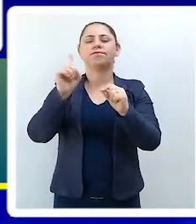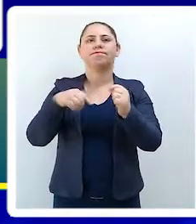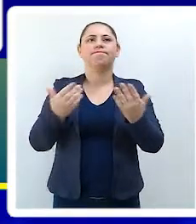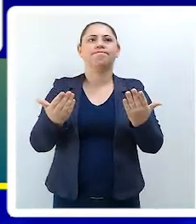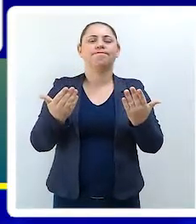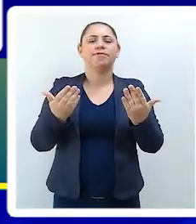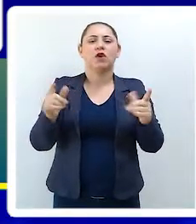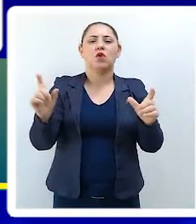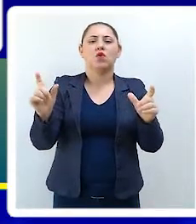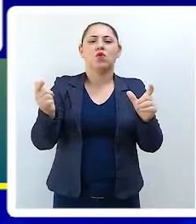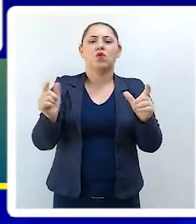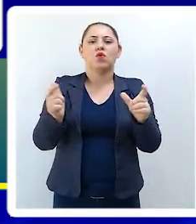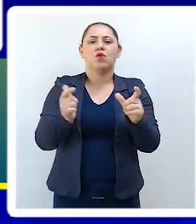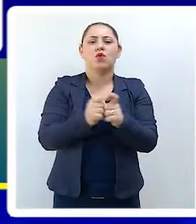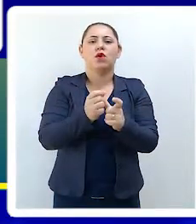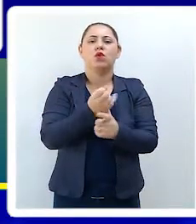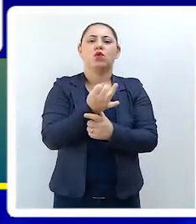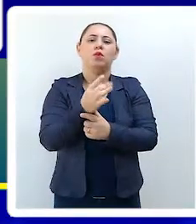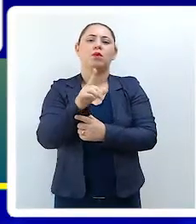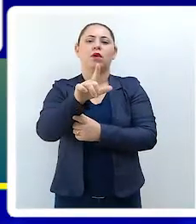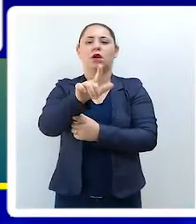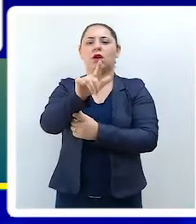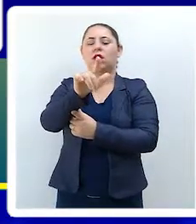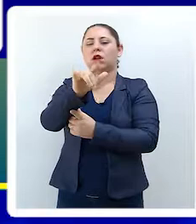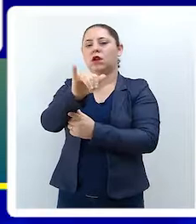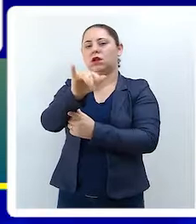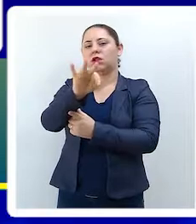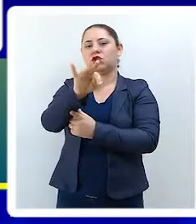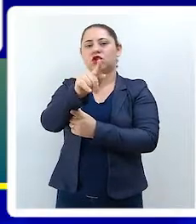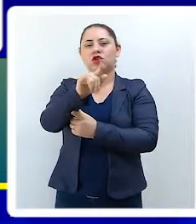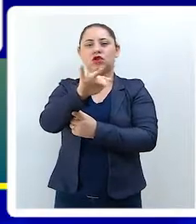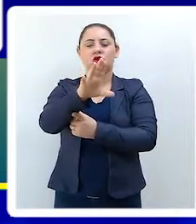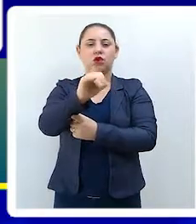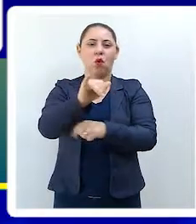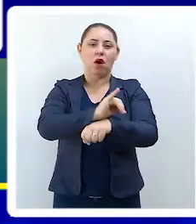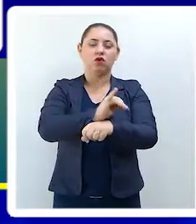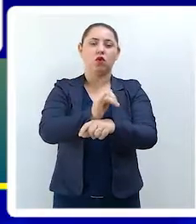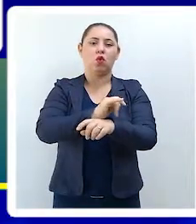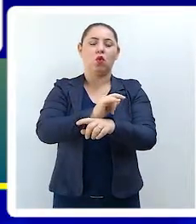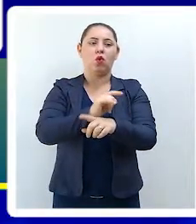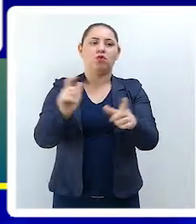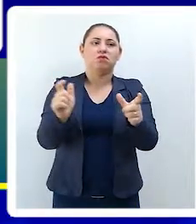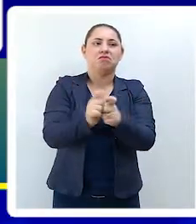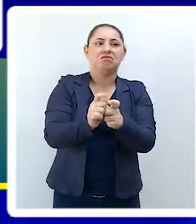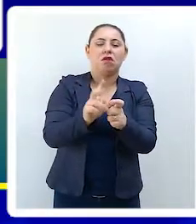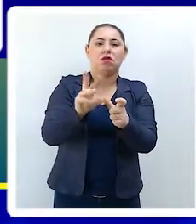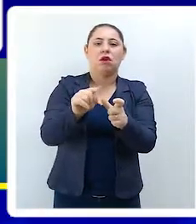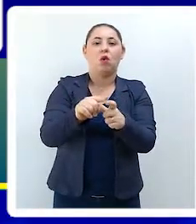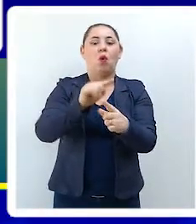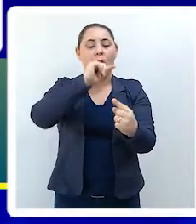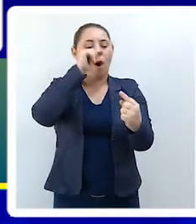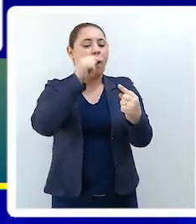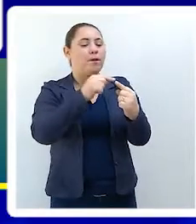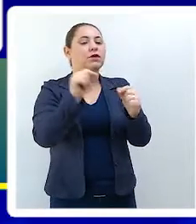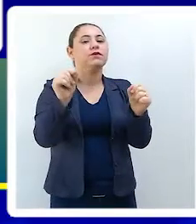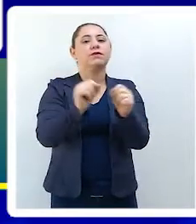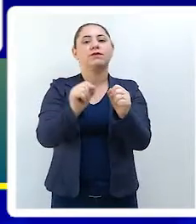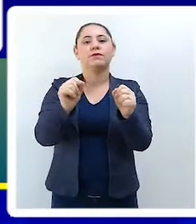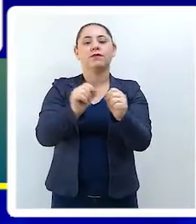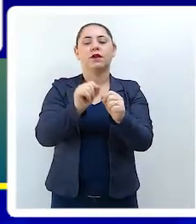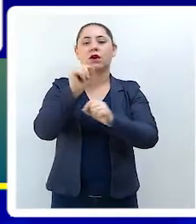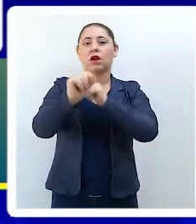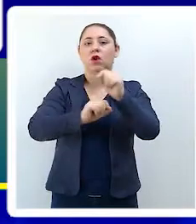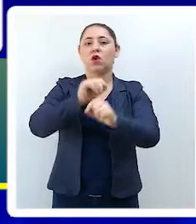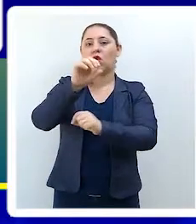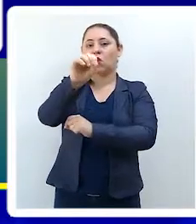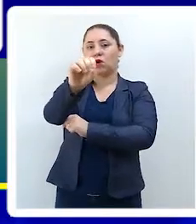de diminuir número de litígios, número de ações. Nós temos o objetivo de fazer com